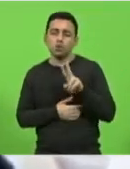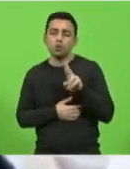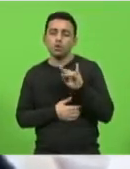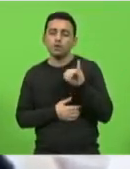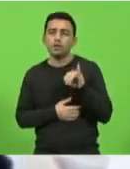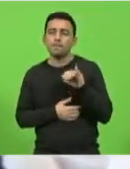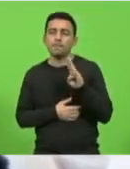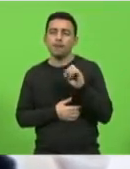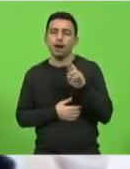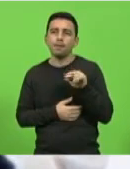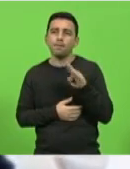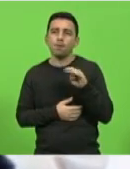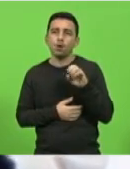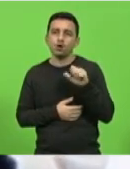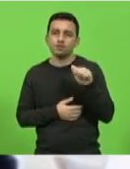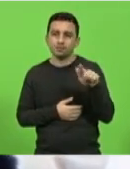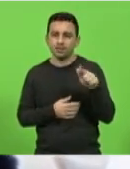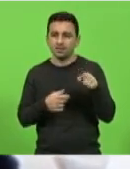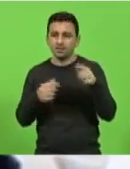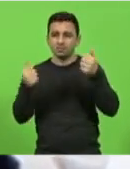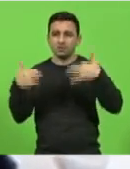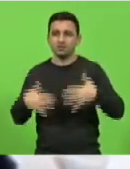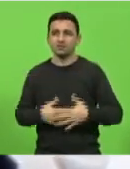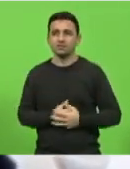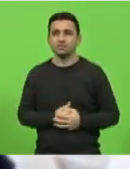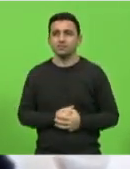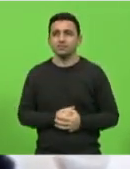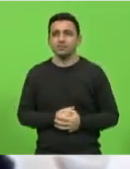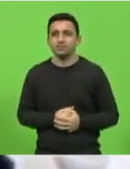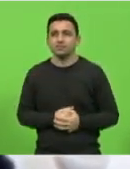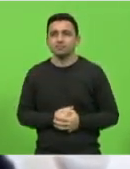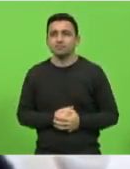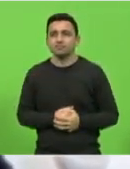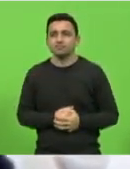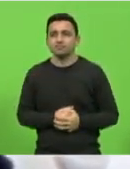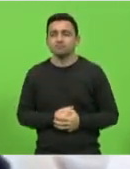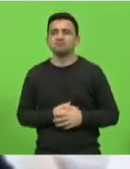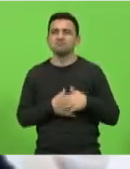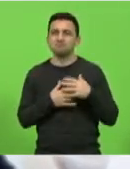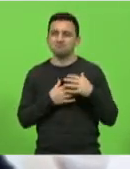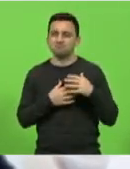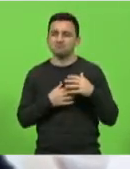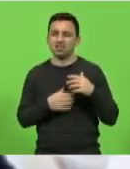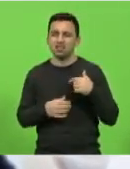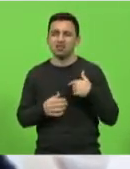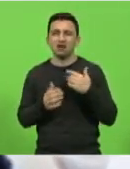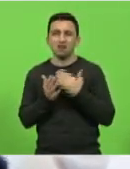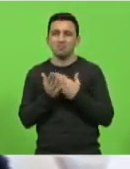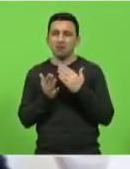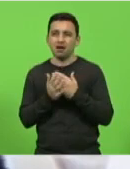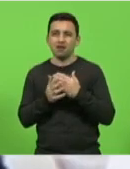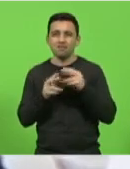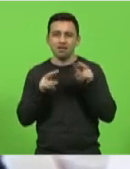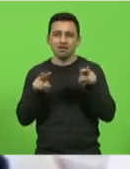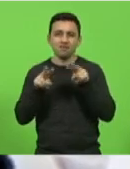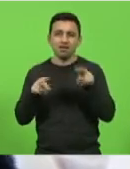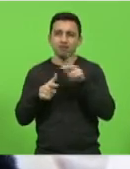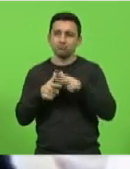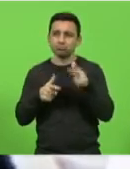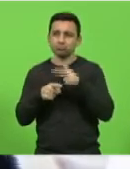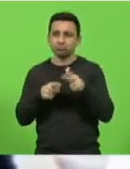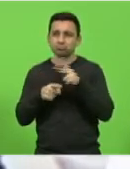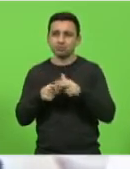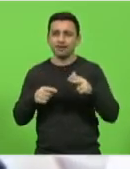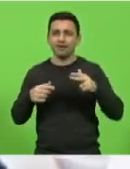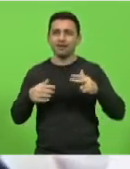seguinte, eu vou ler: de tanto ver triunfar as nulidades, de tanto ver